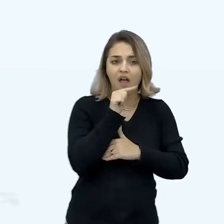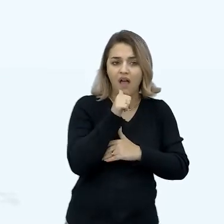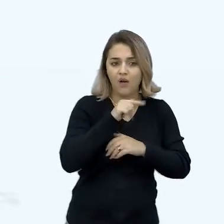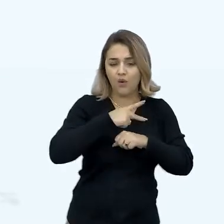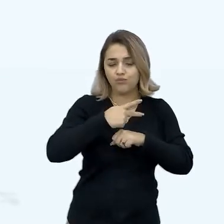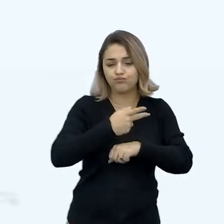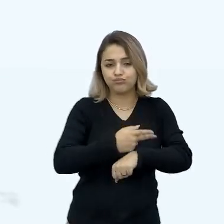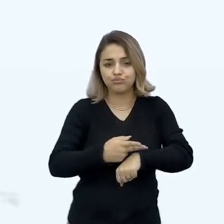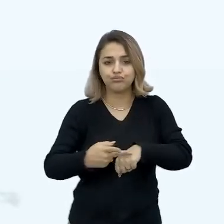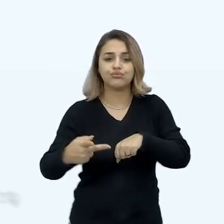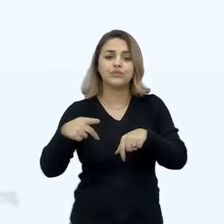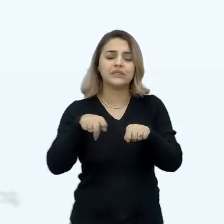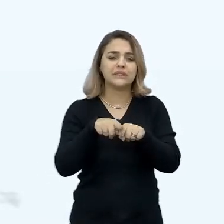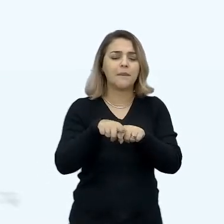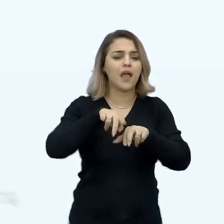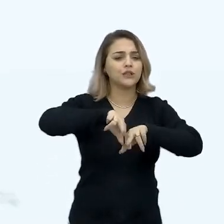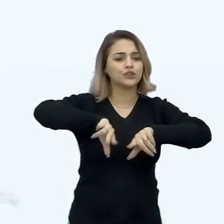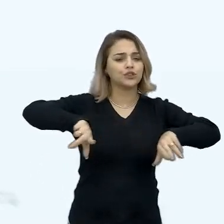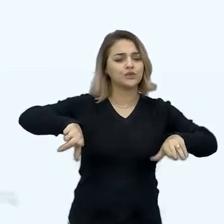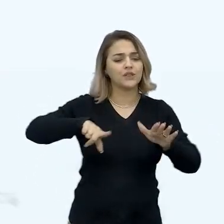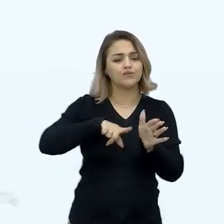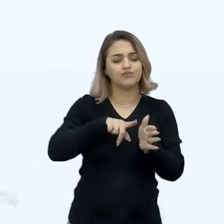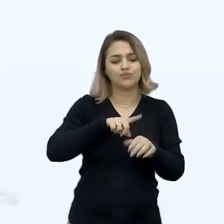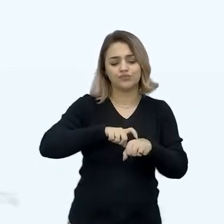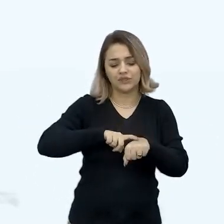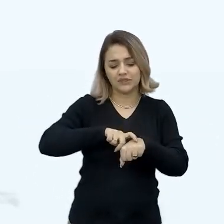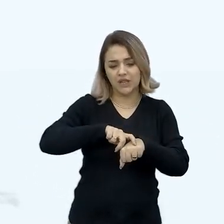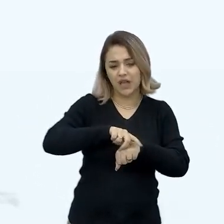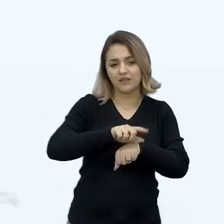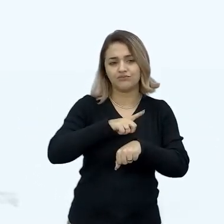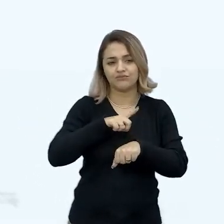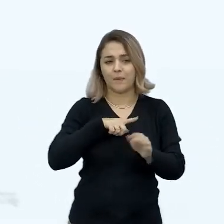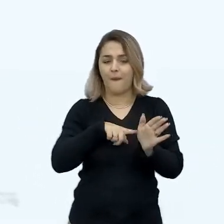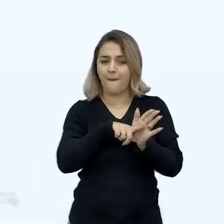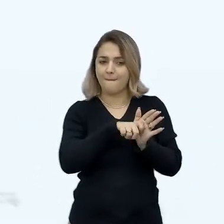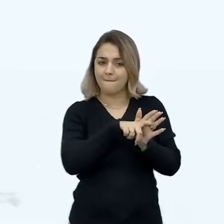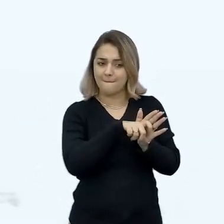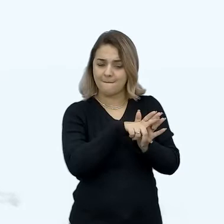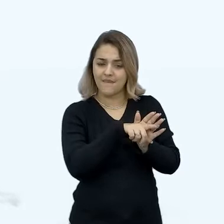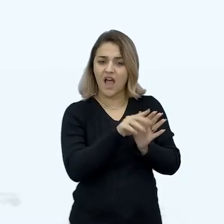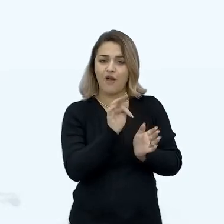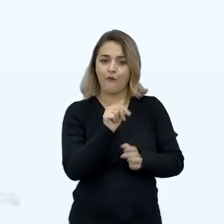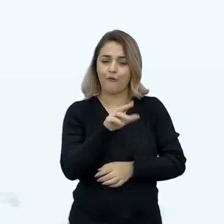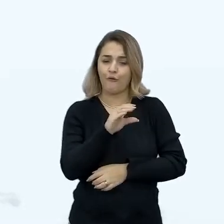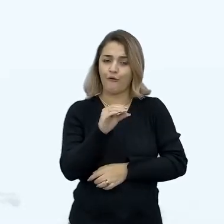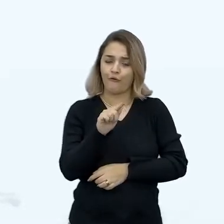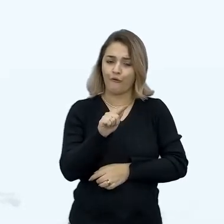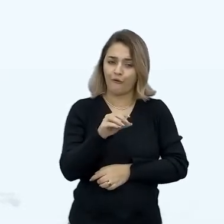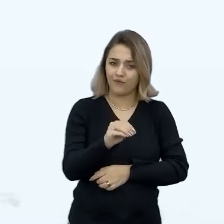grande variedade de insetos, fungos e bactérias, um reduto da vida.